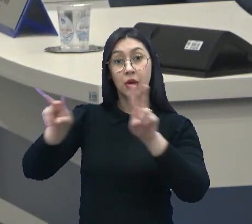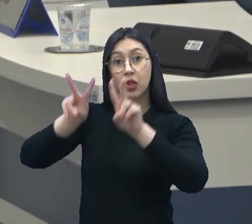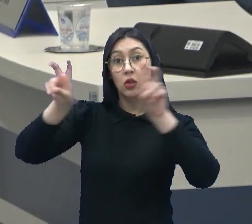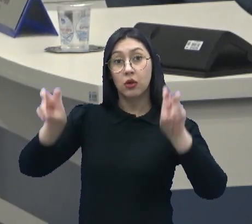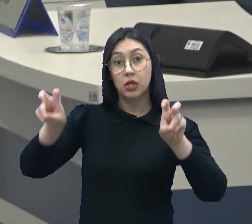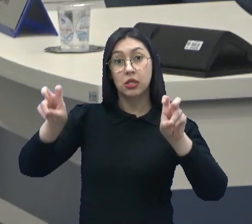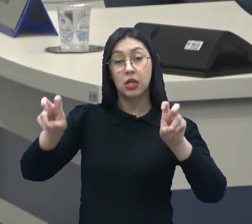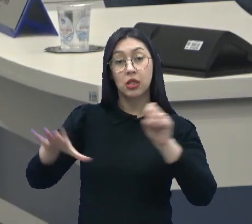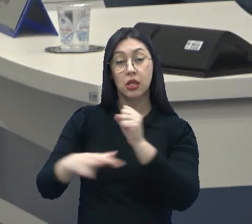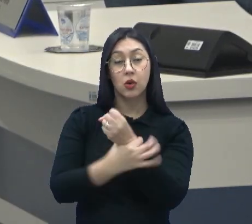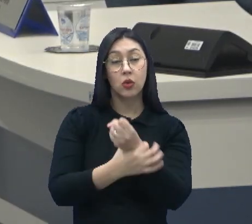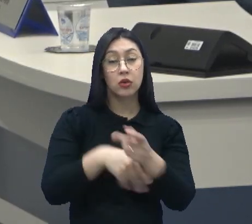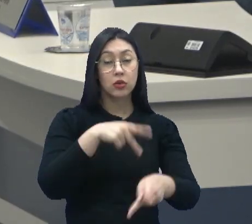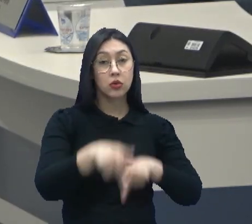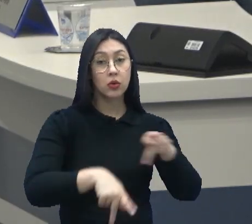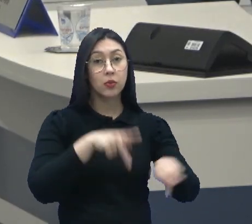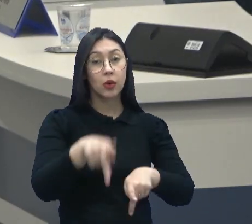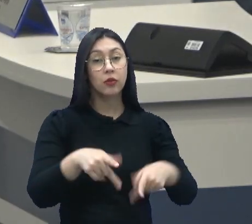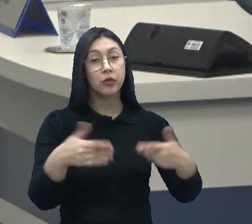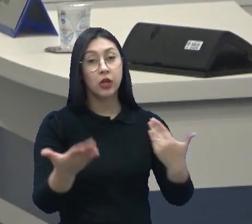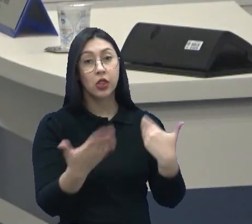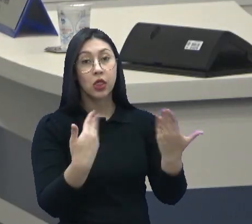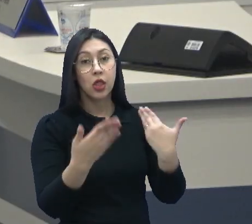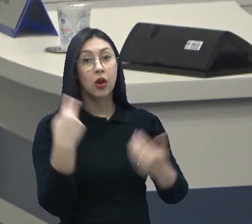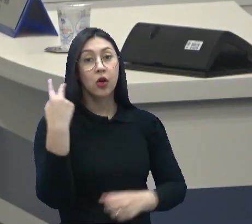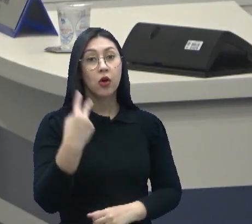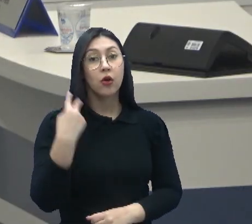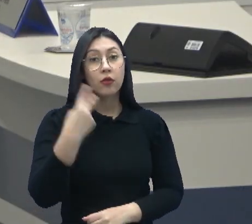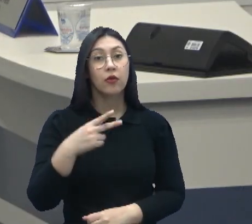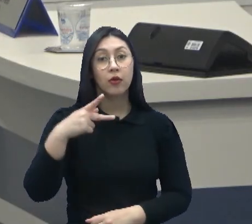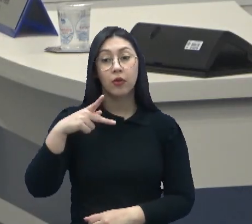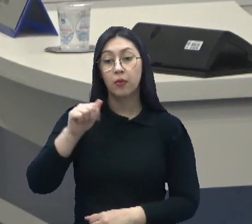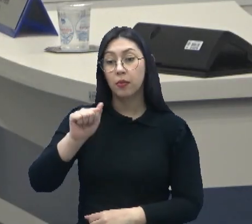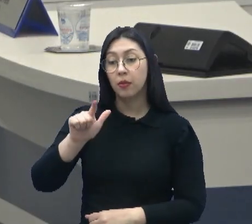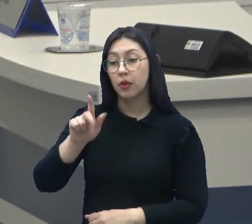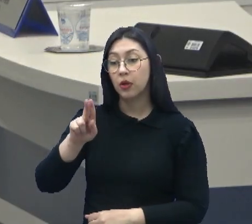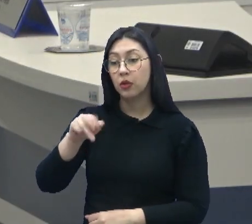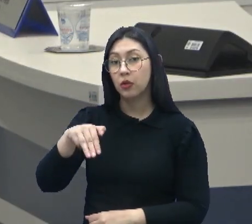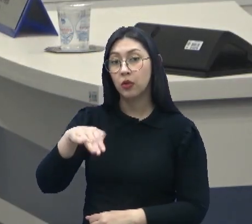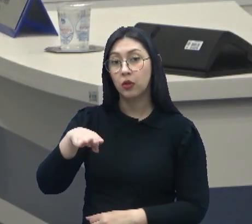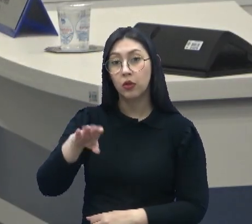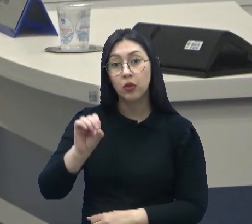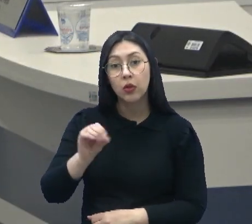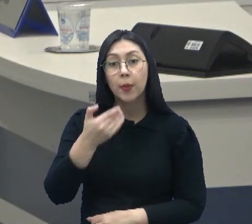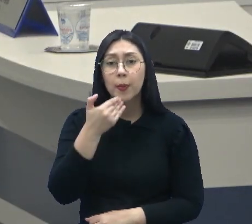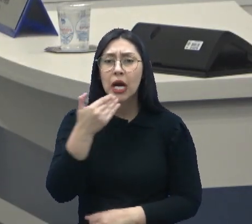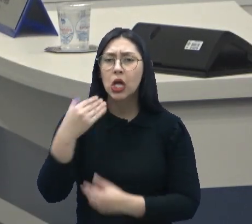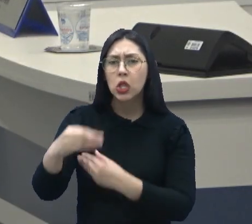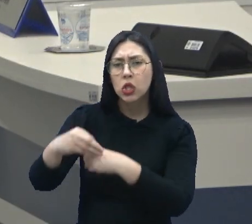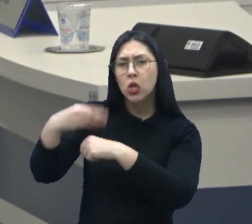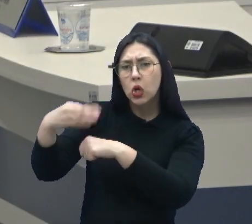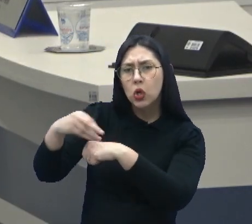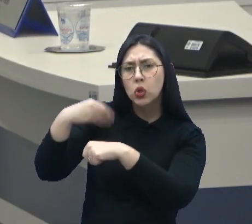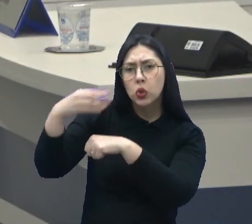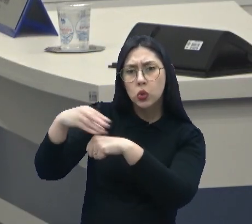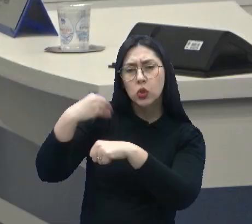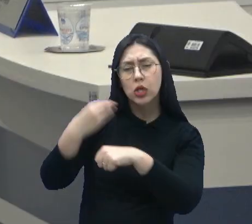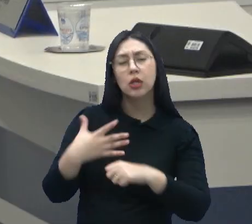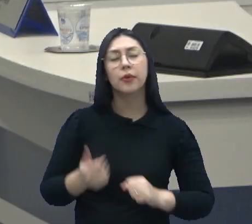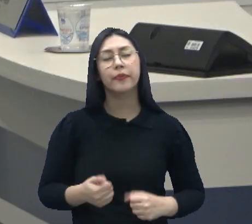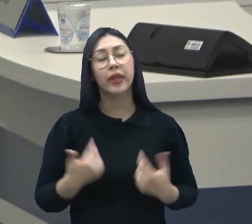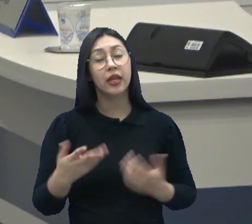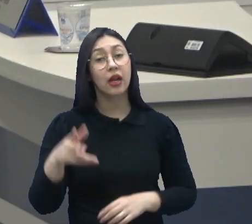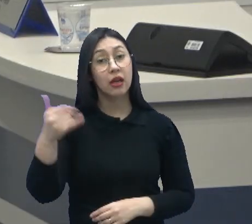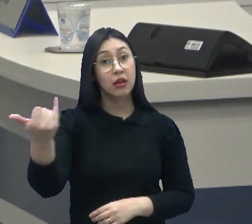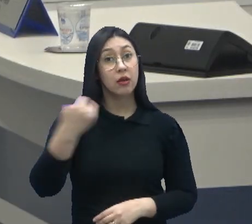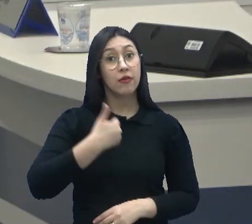pública, e lá eu conversando com o vereador Palumbo, pedindo algumas dicas, né, para a nossa cidade de São José dos Campos, e o vereador falou: